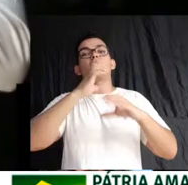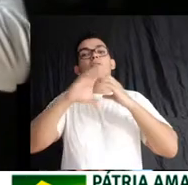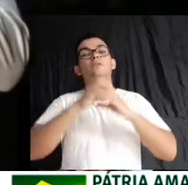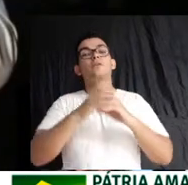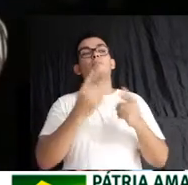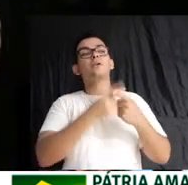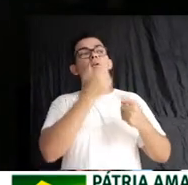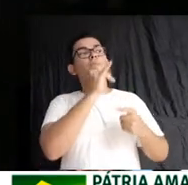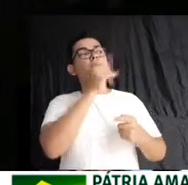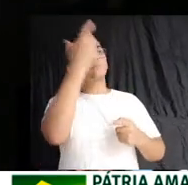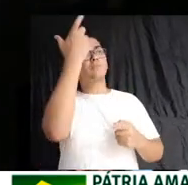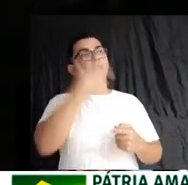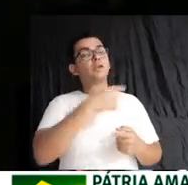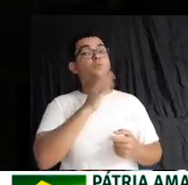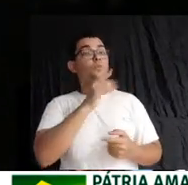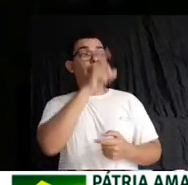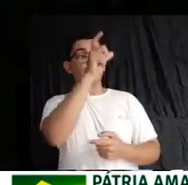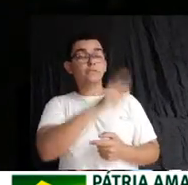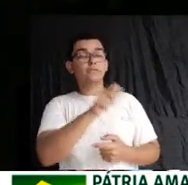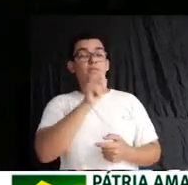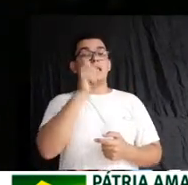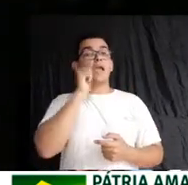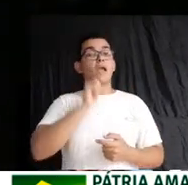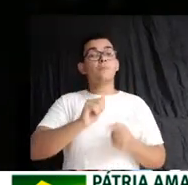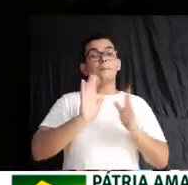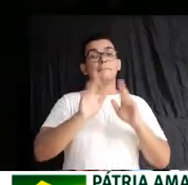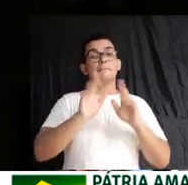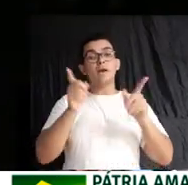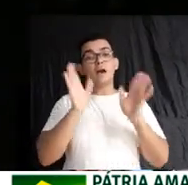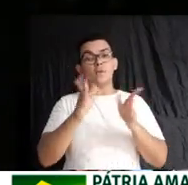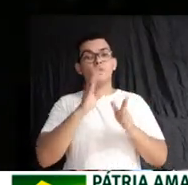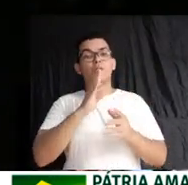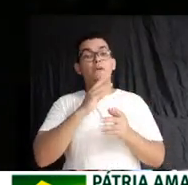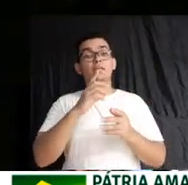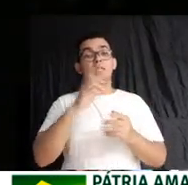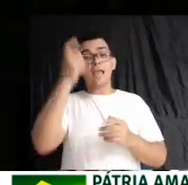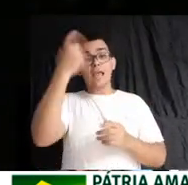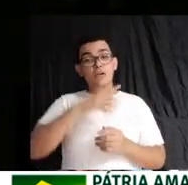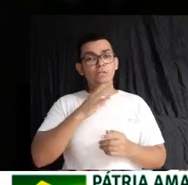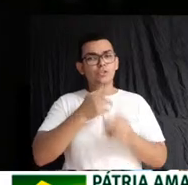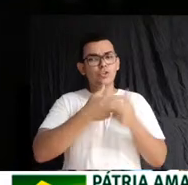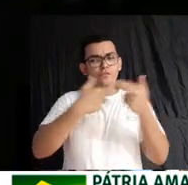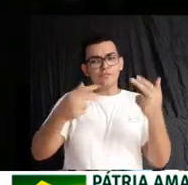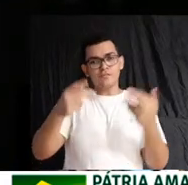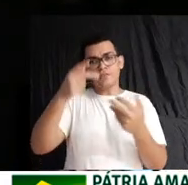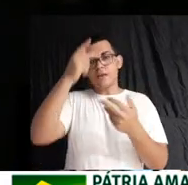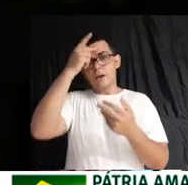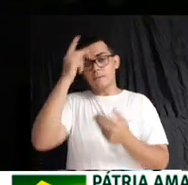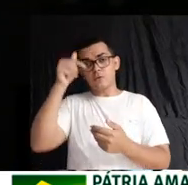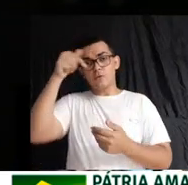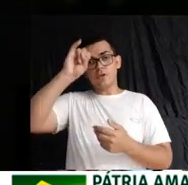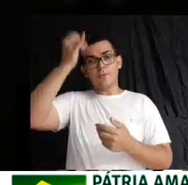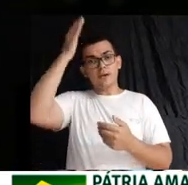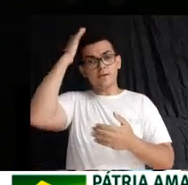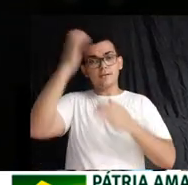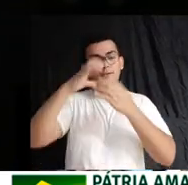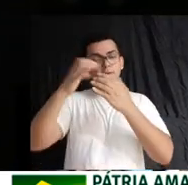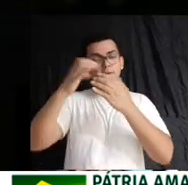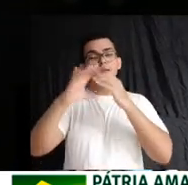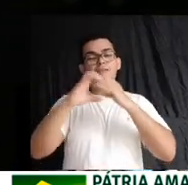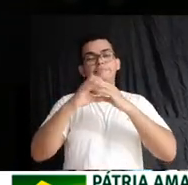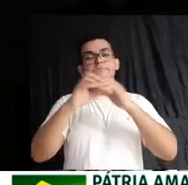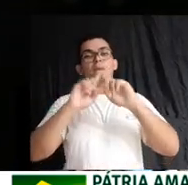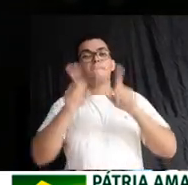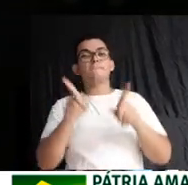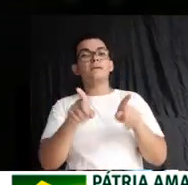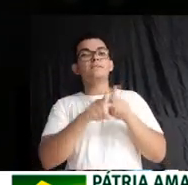a Adriana, né? Agora estou conhecendo ela. Conheço vários cantores, mas ela eu não conhecia. Então, assim como você também não conhecia